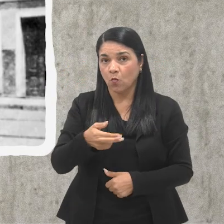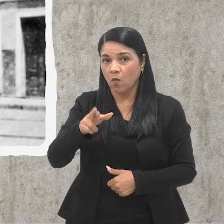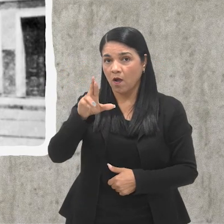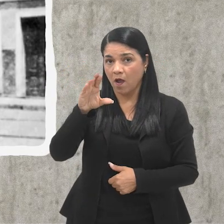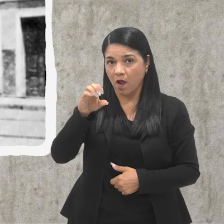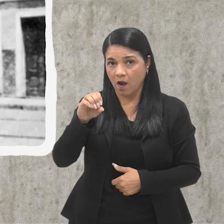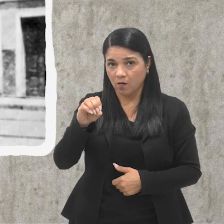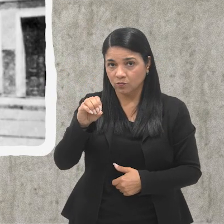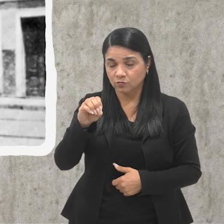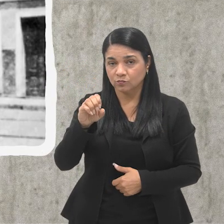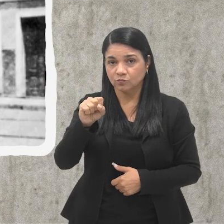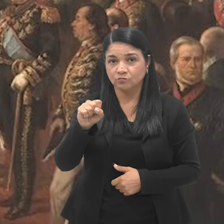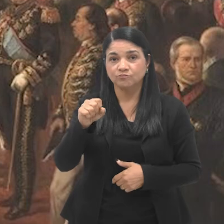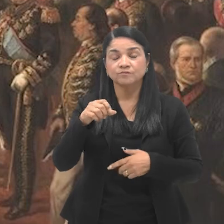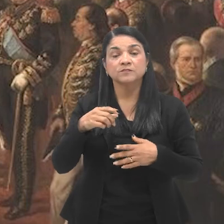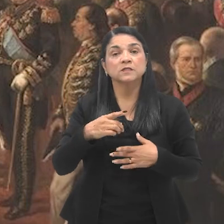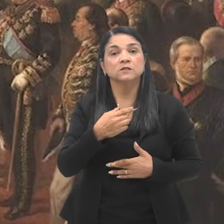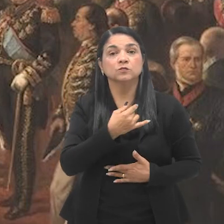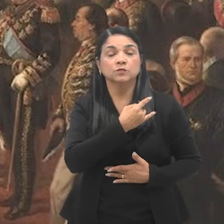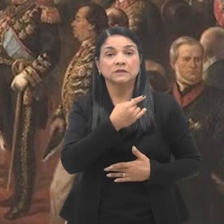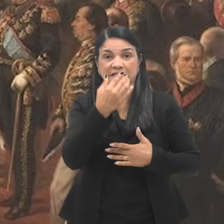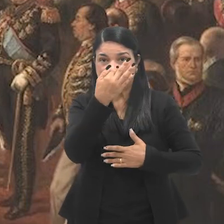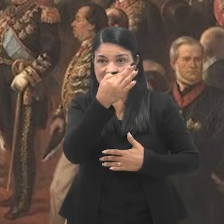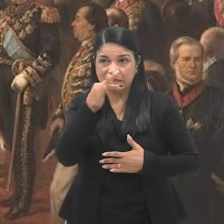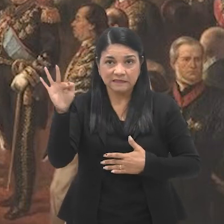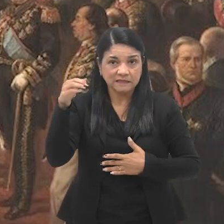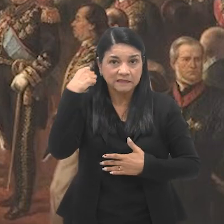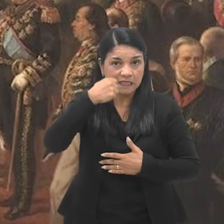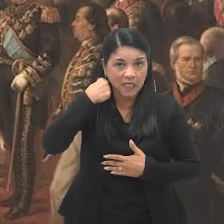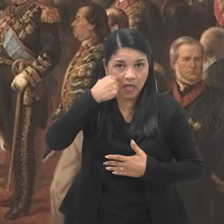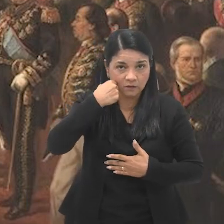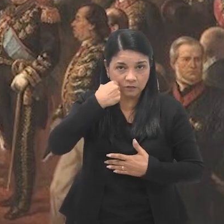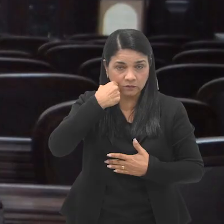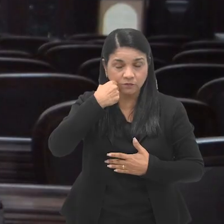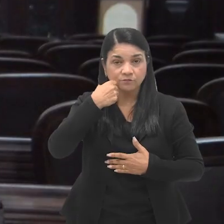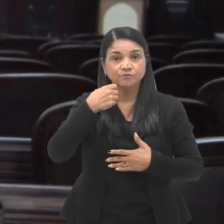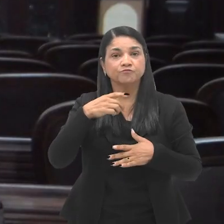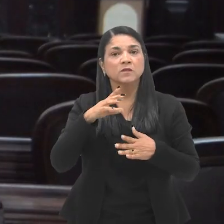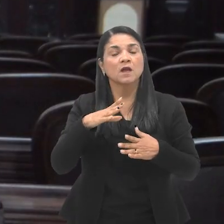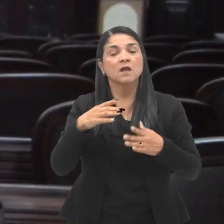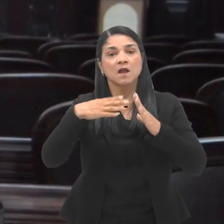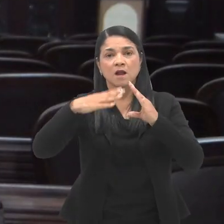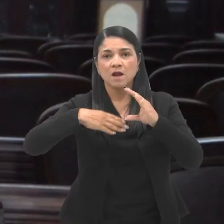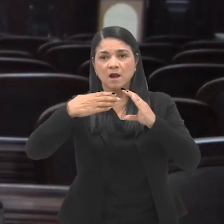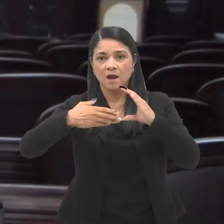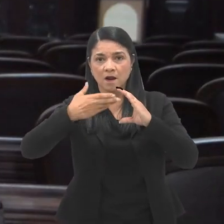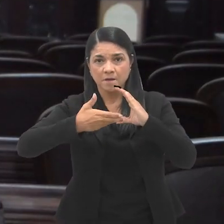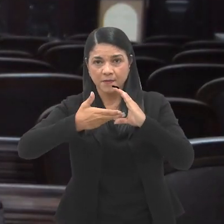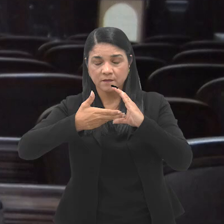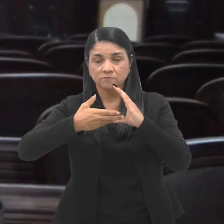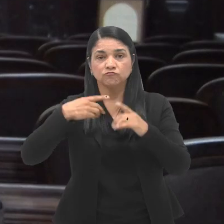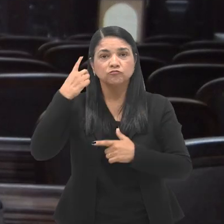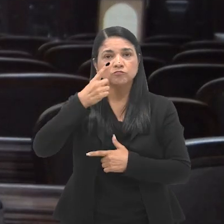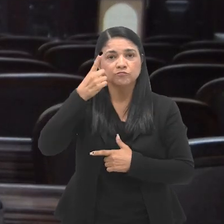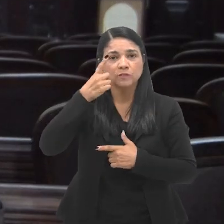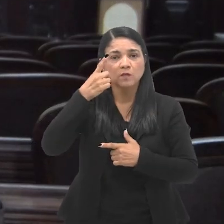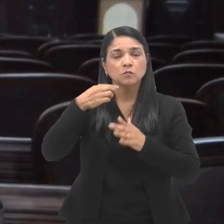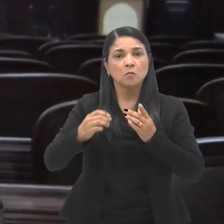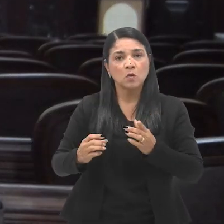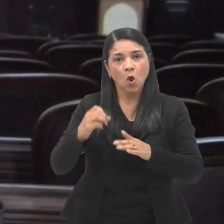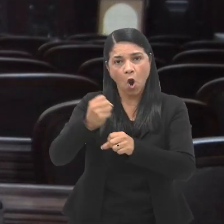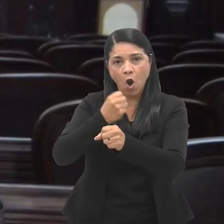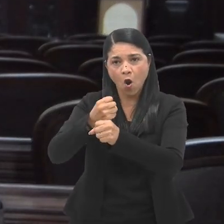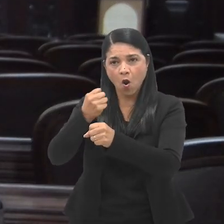Conde dos Arcos, que era o espaço de deliberações do Senado Federal, mas a Câmara dos Deputados decide construir um palácio